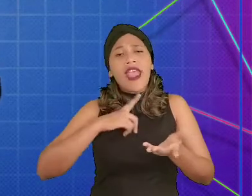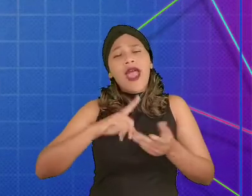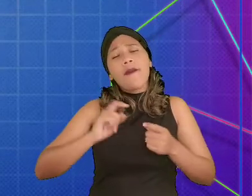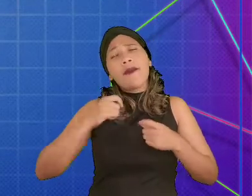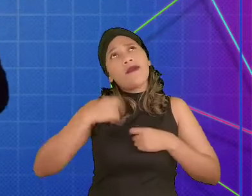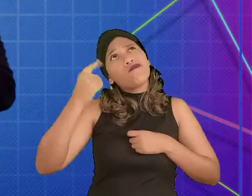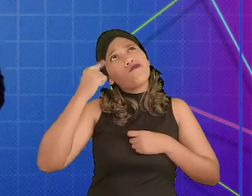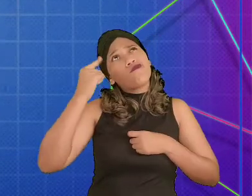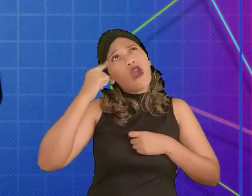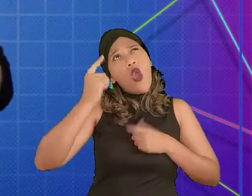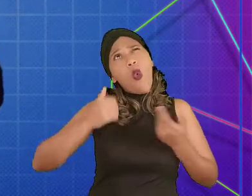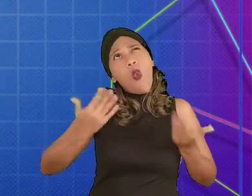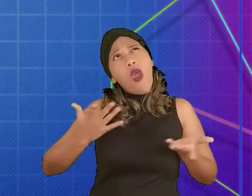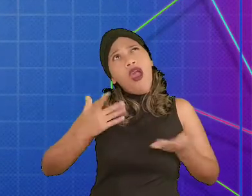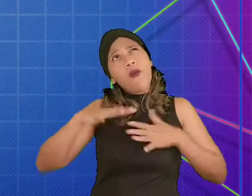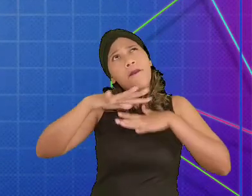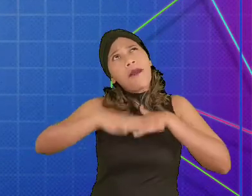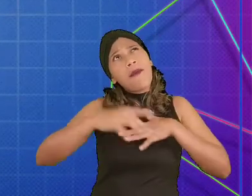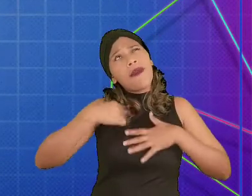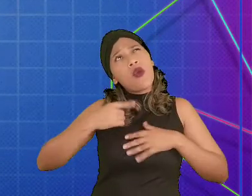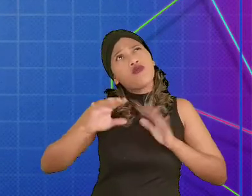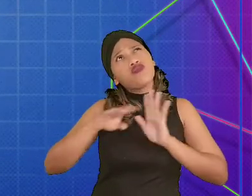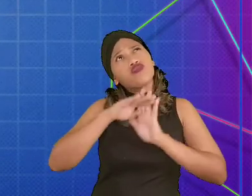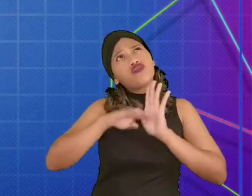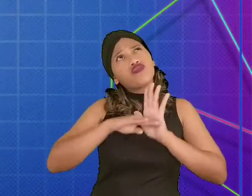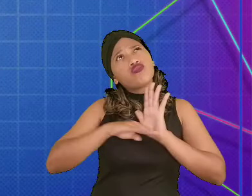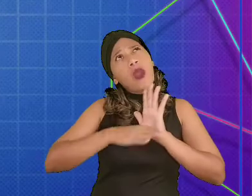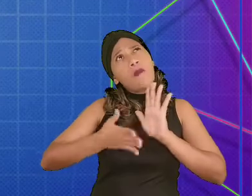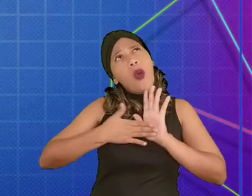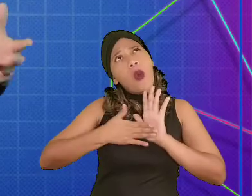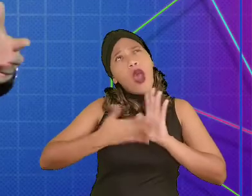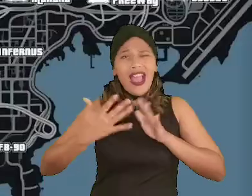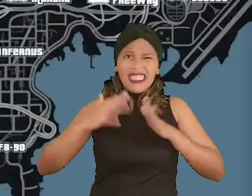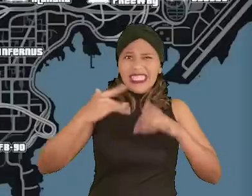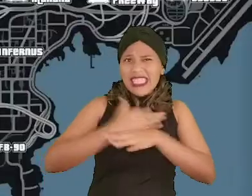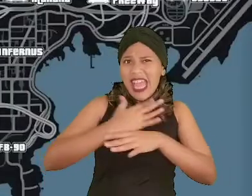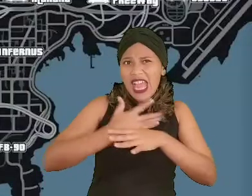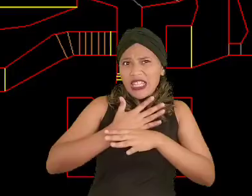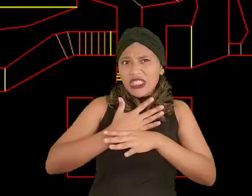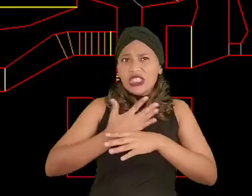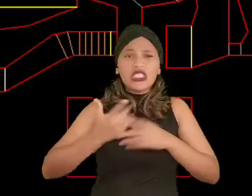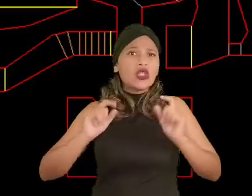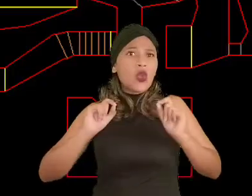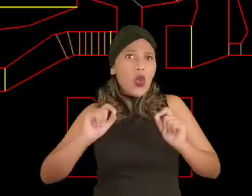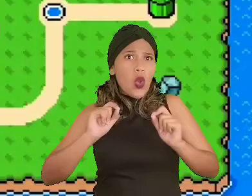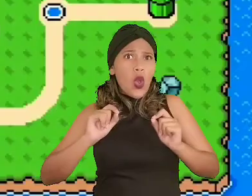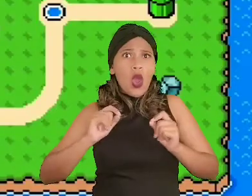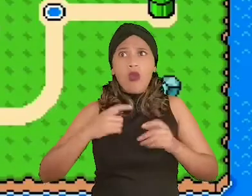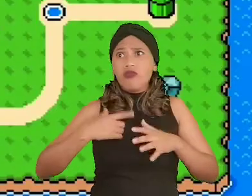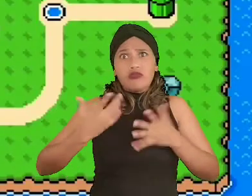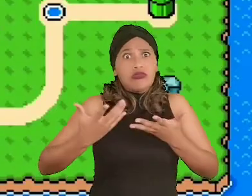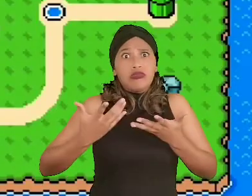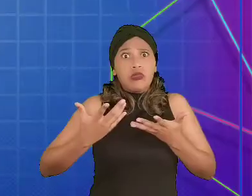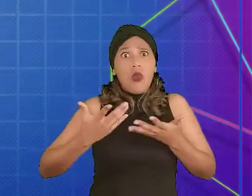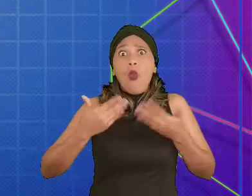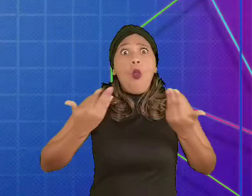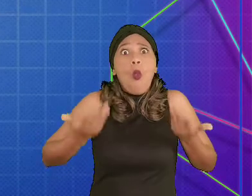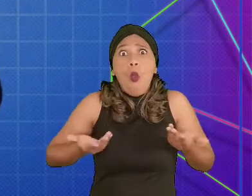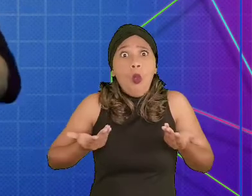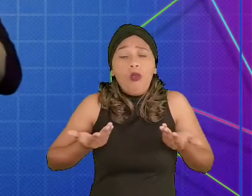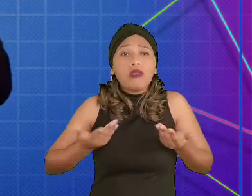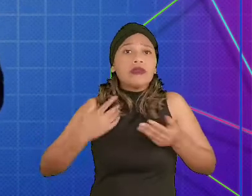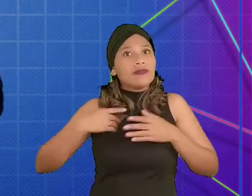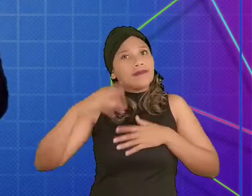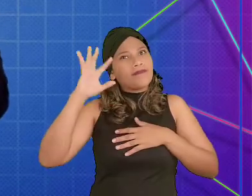você também tem que se perguntar que tipo de mapa você está se propondo a fazer. Será uma cidade, uma masmorra, um continente? Dito